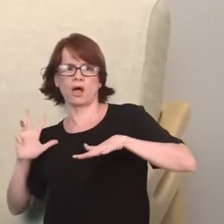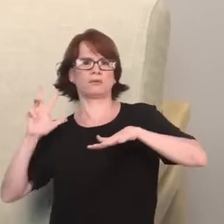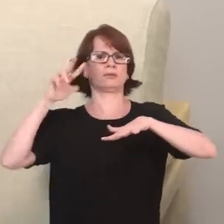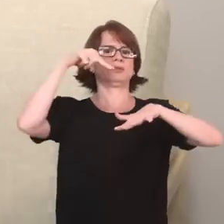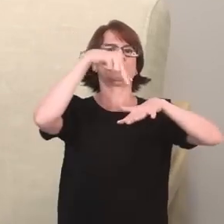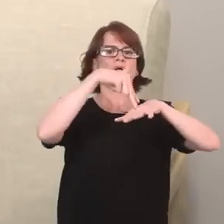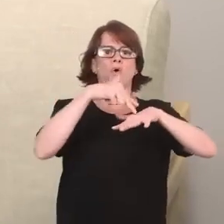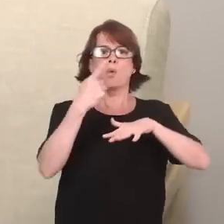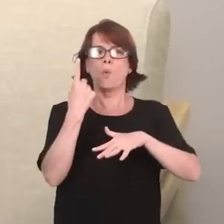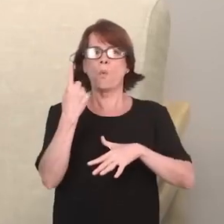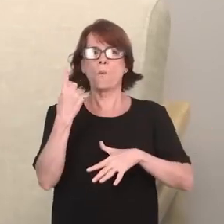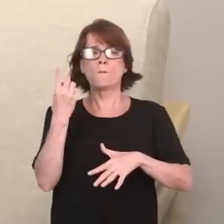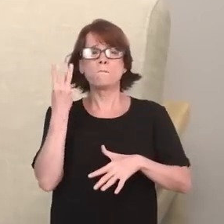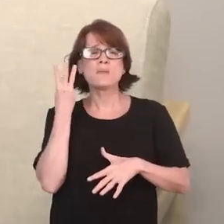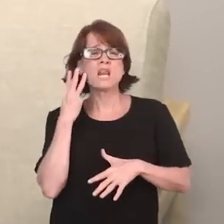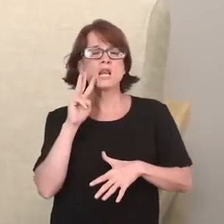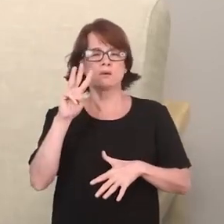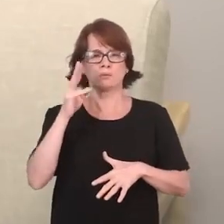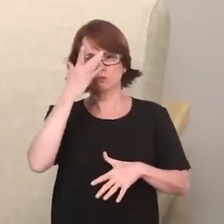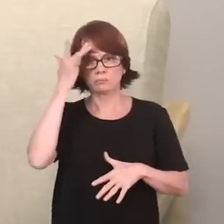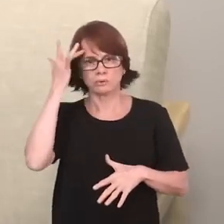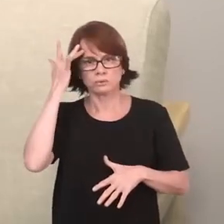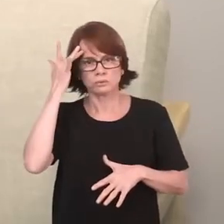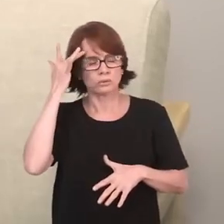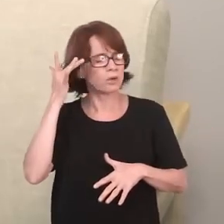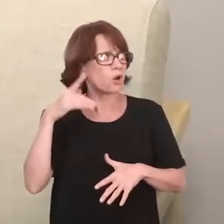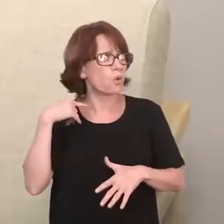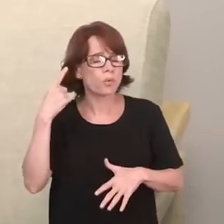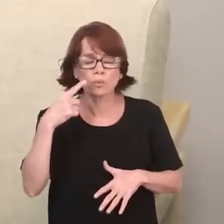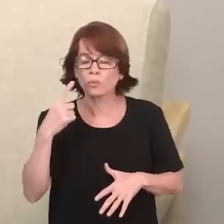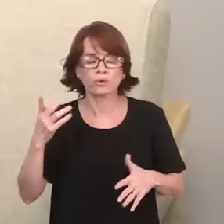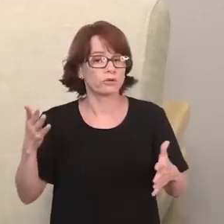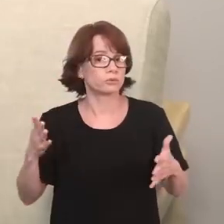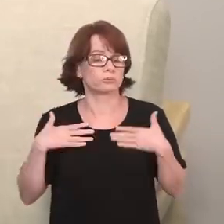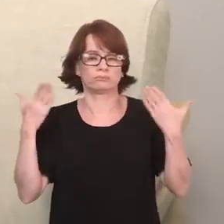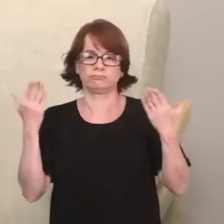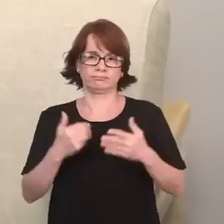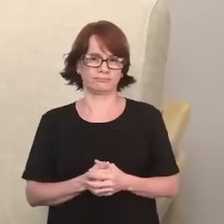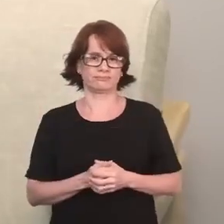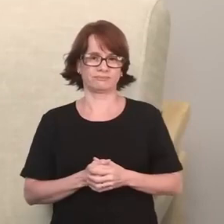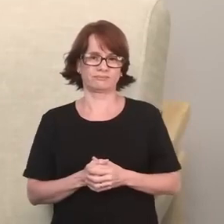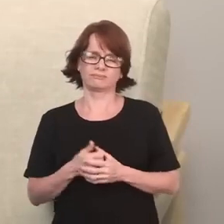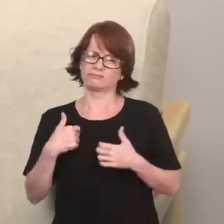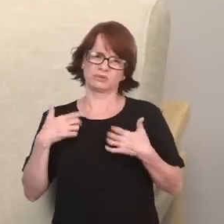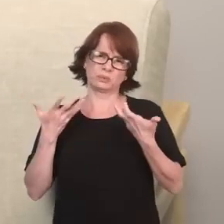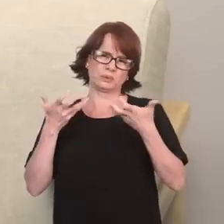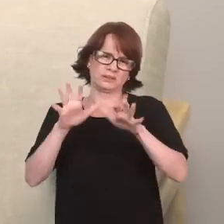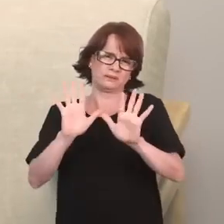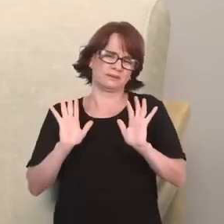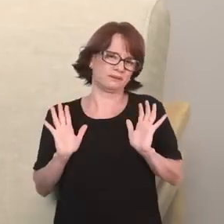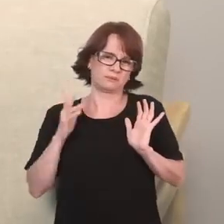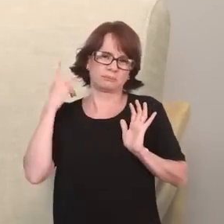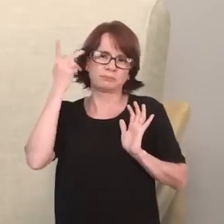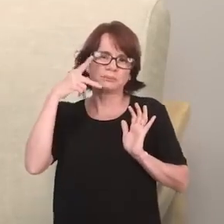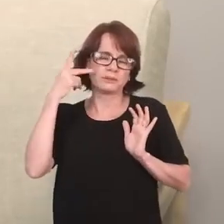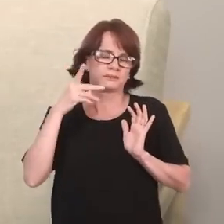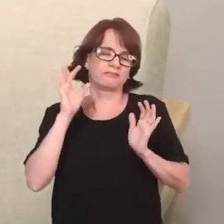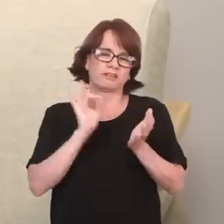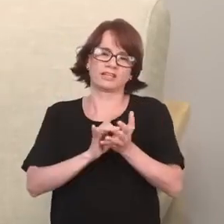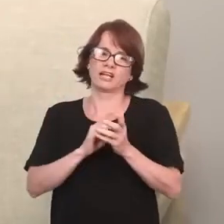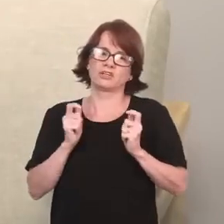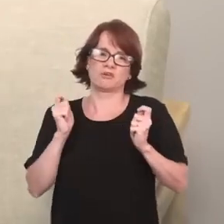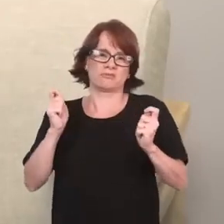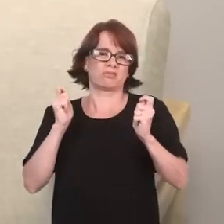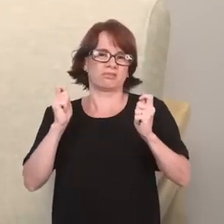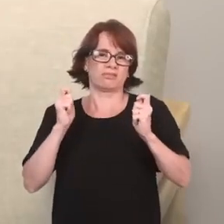de pessoas. Era uma loucura. Era uma coisa totalmente inesperada para mim. Mas eu não queria ser política, eu não pensava, eu era